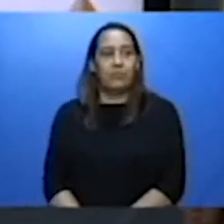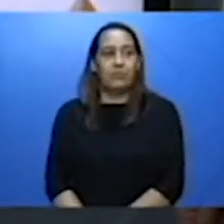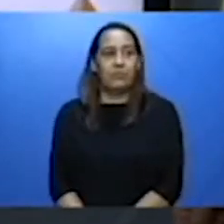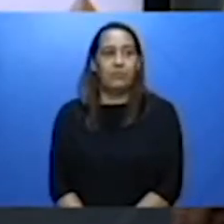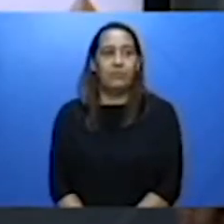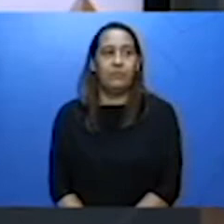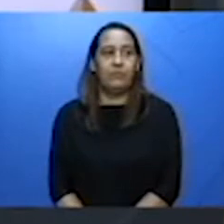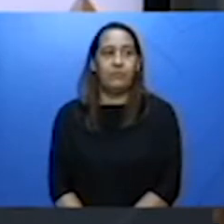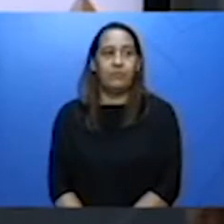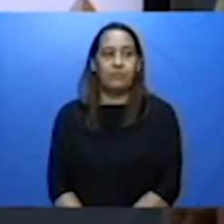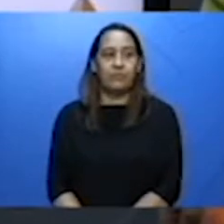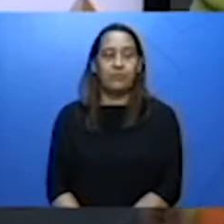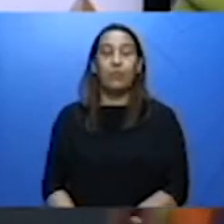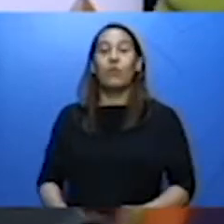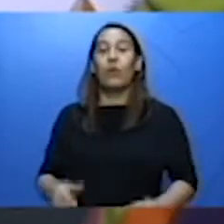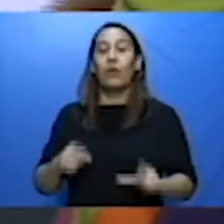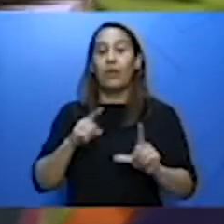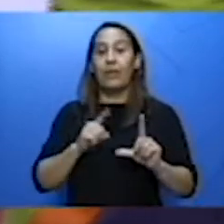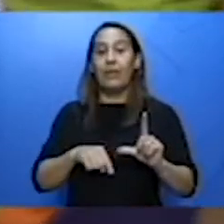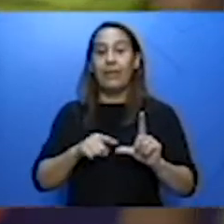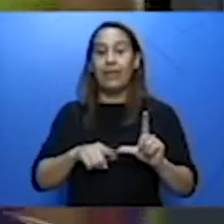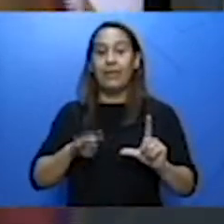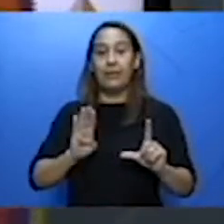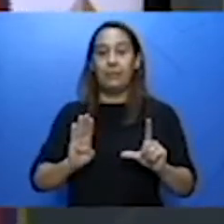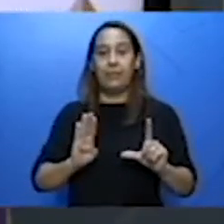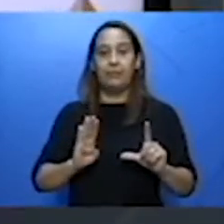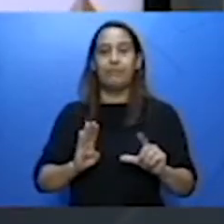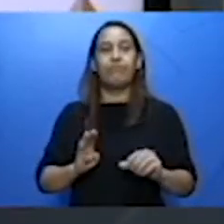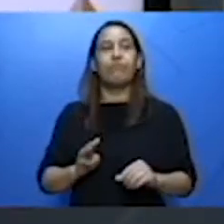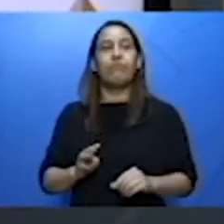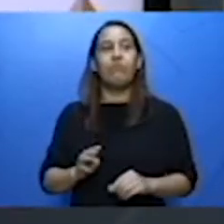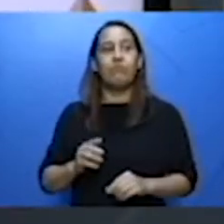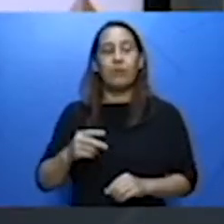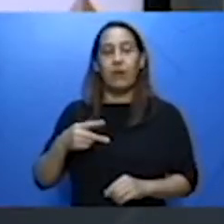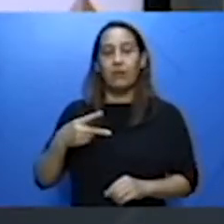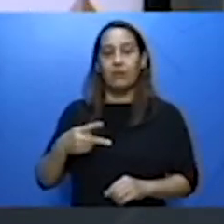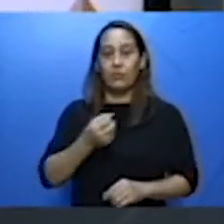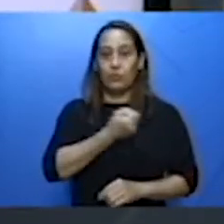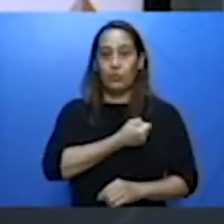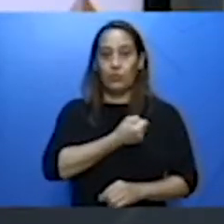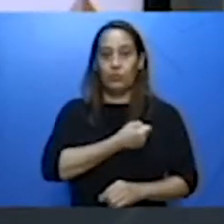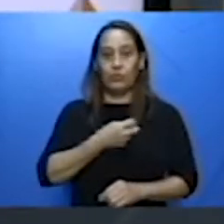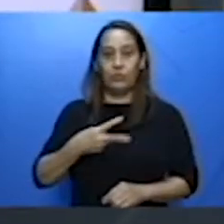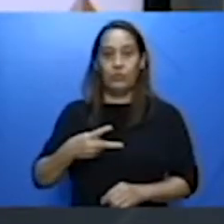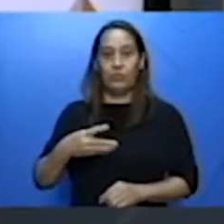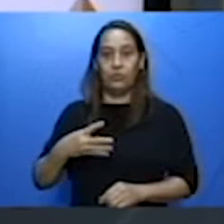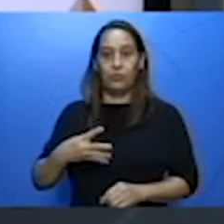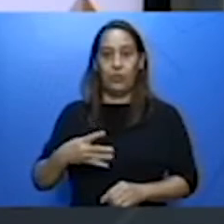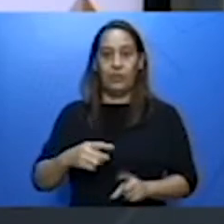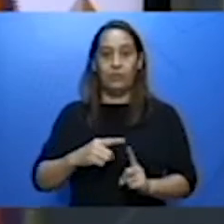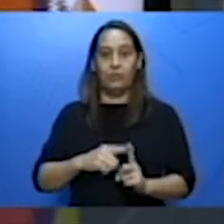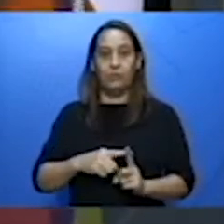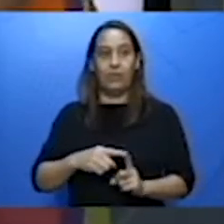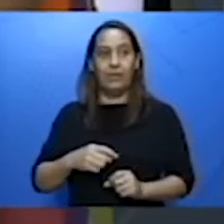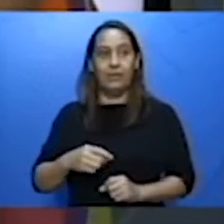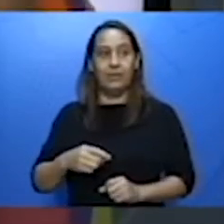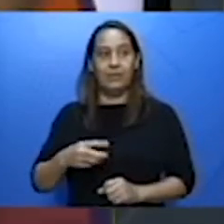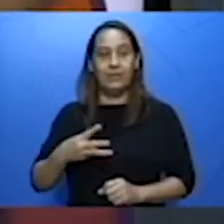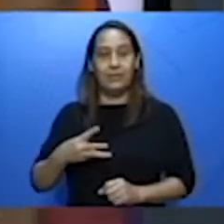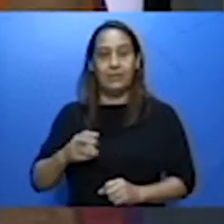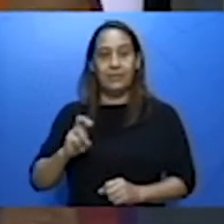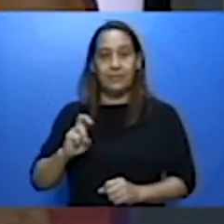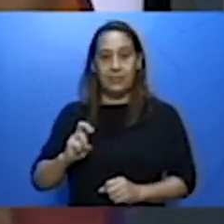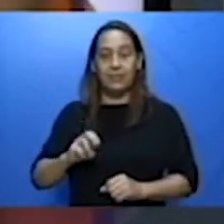entender. Olha a próxima conta. 24 mais 35. Primeiro,